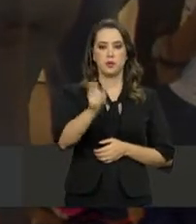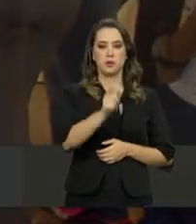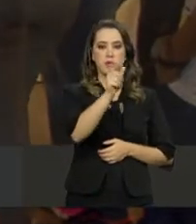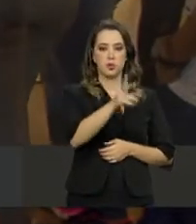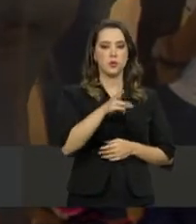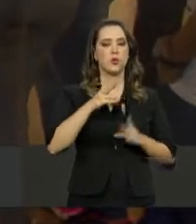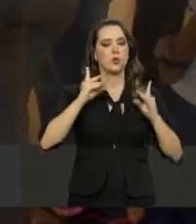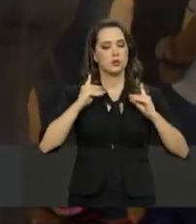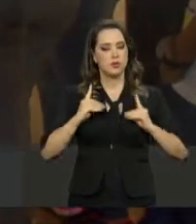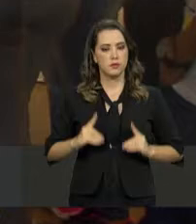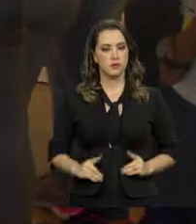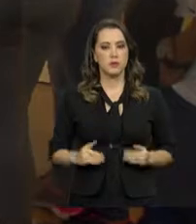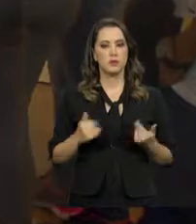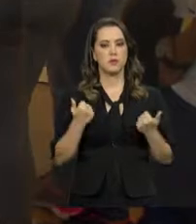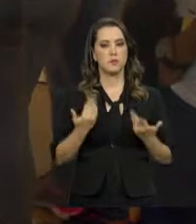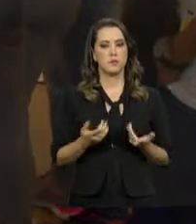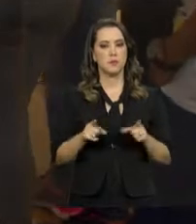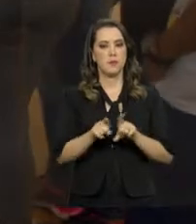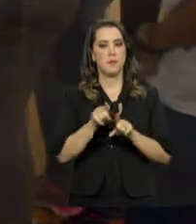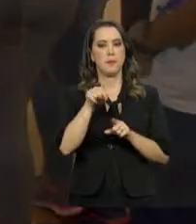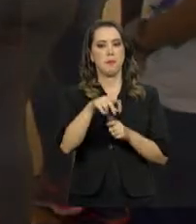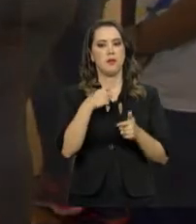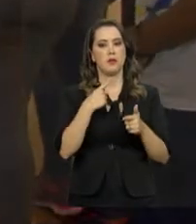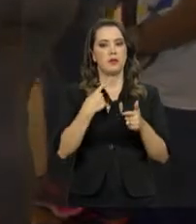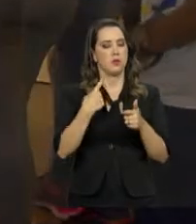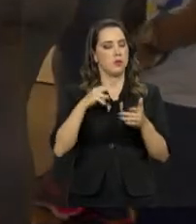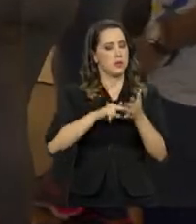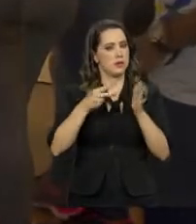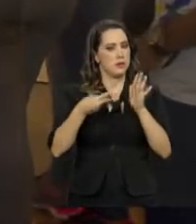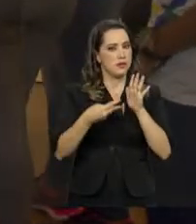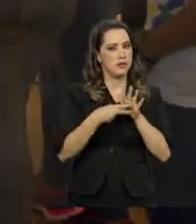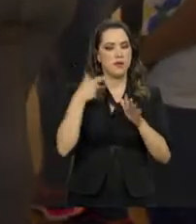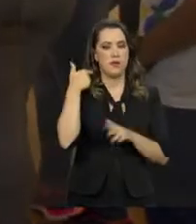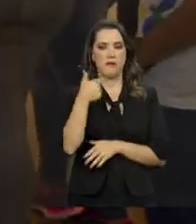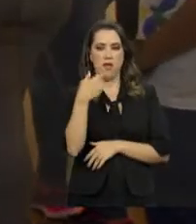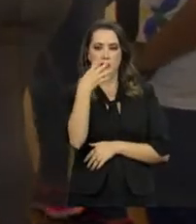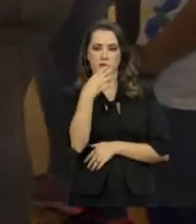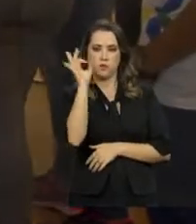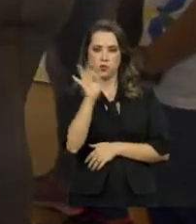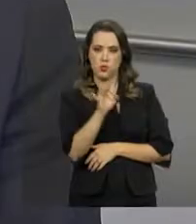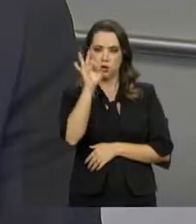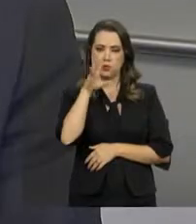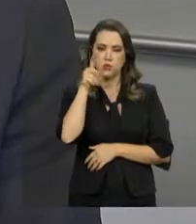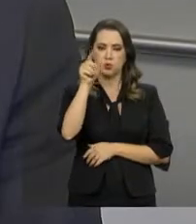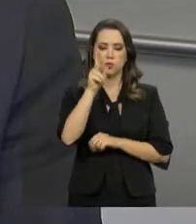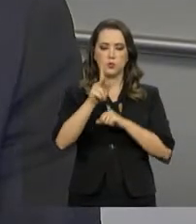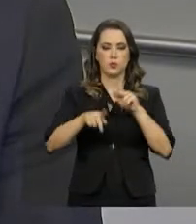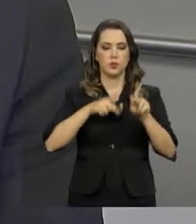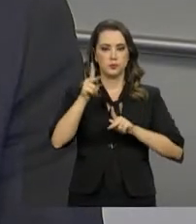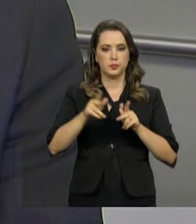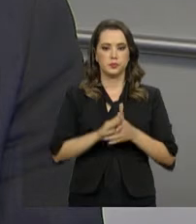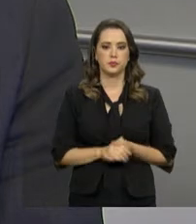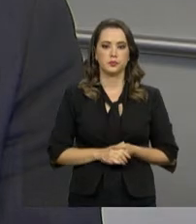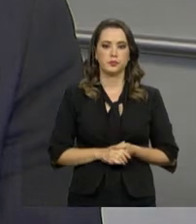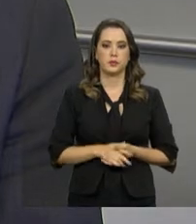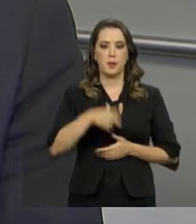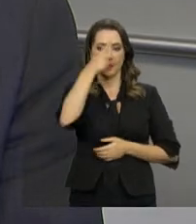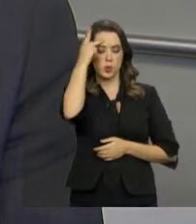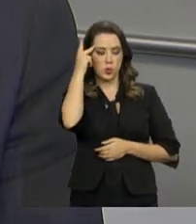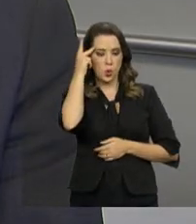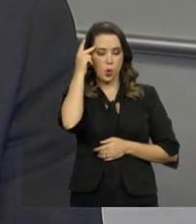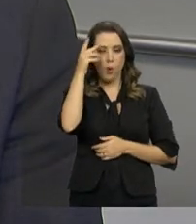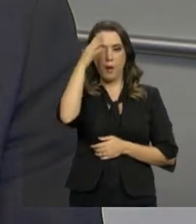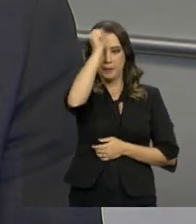de deficiência segundo o ibge isso representa quase 24 por cento de toda a população professor ter acesso à educação à cultura